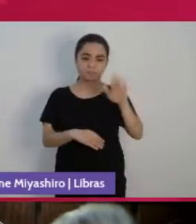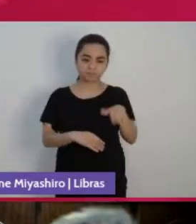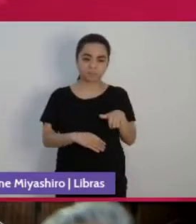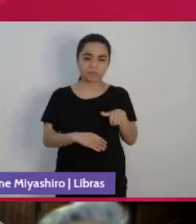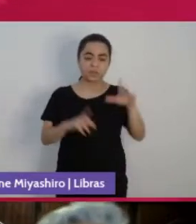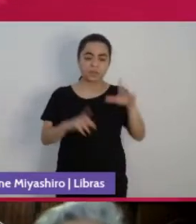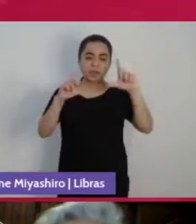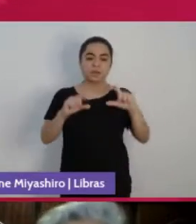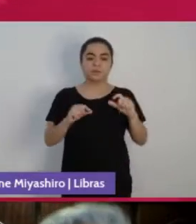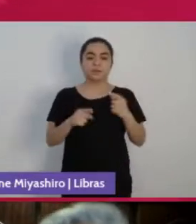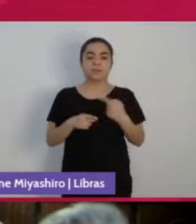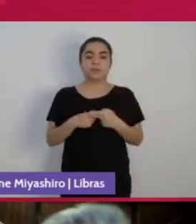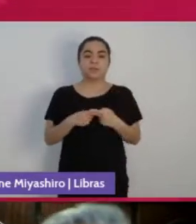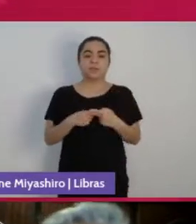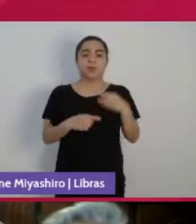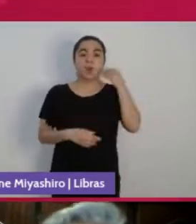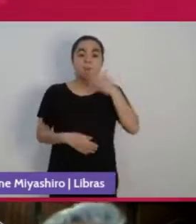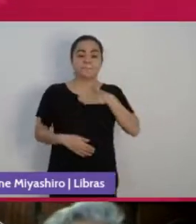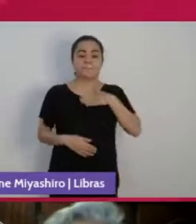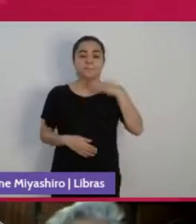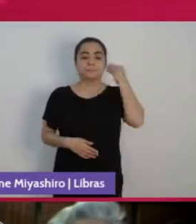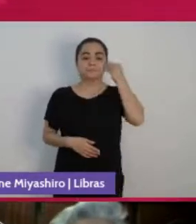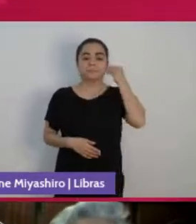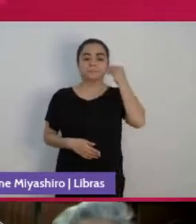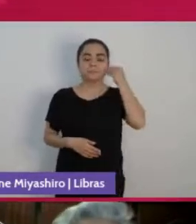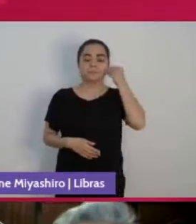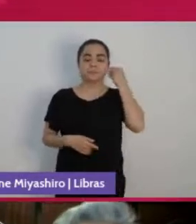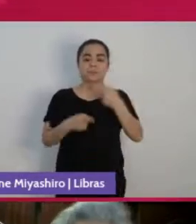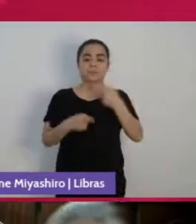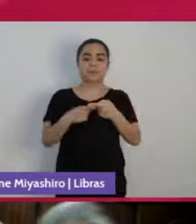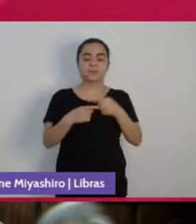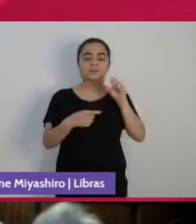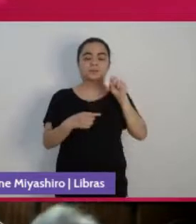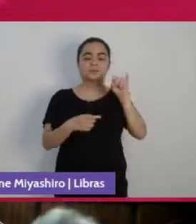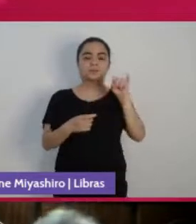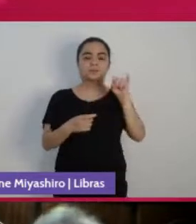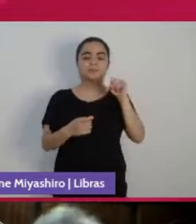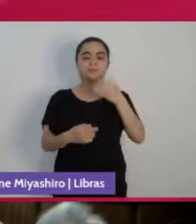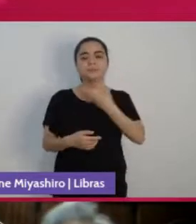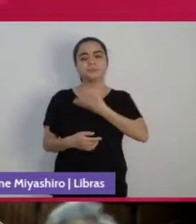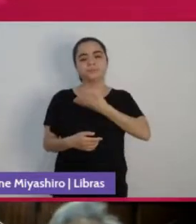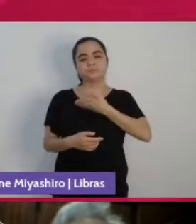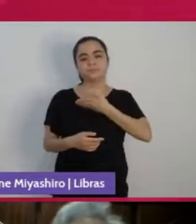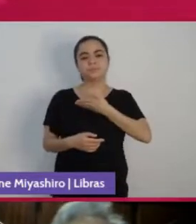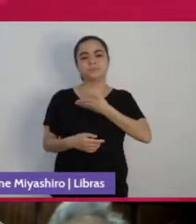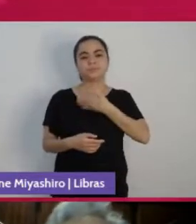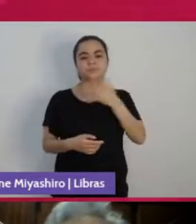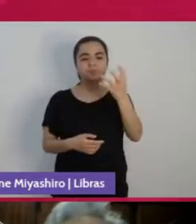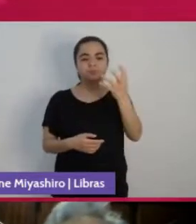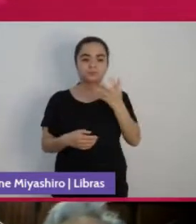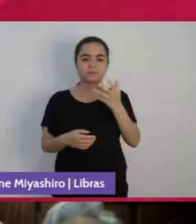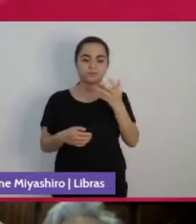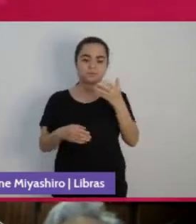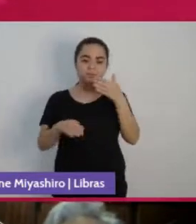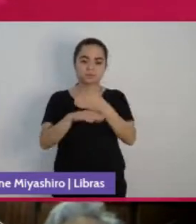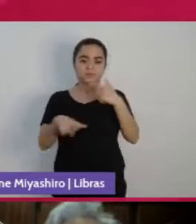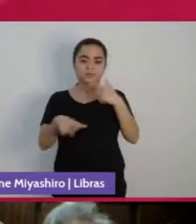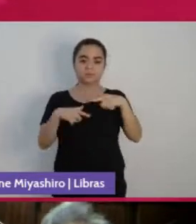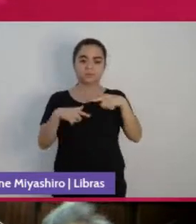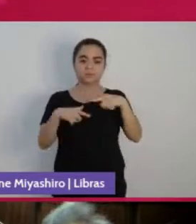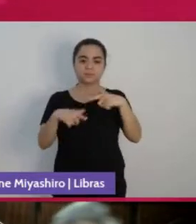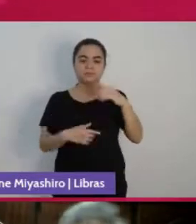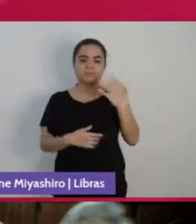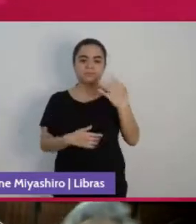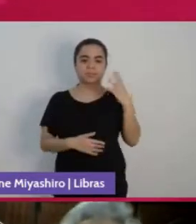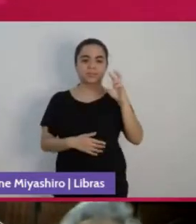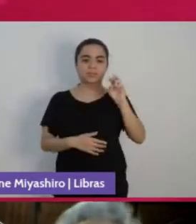falo isso de experiência própria. Porque se eu pego uma colega que quer trabalhar nos 45 graus cravado,